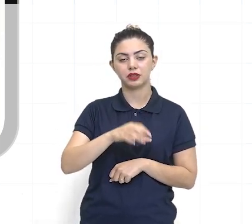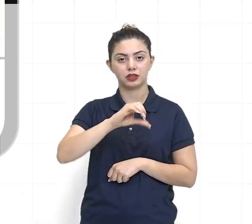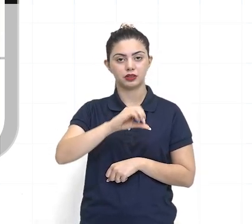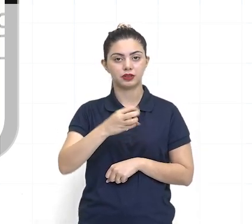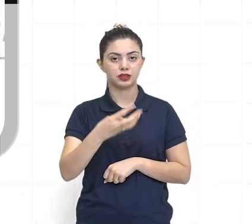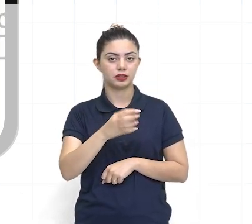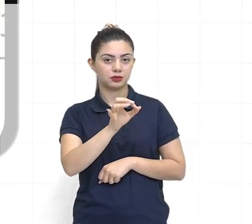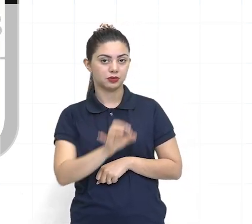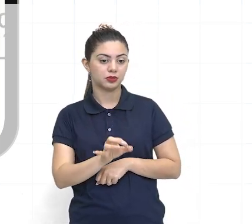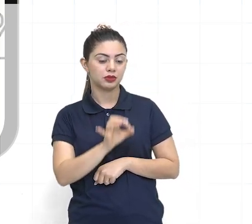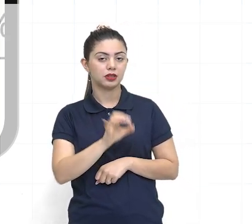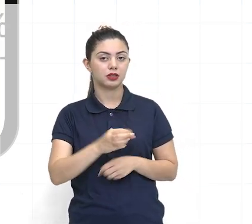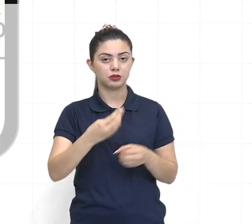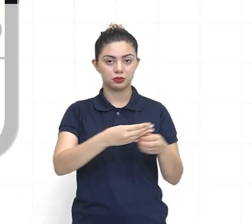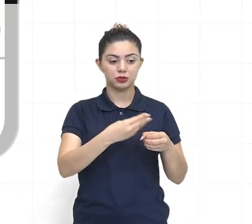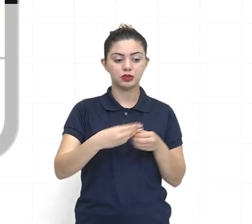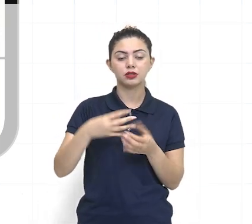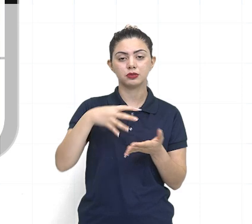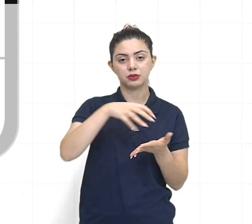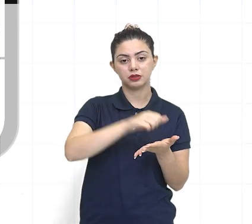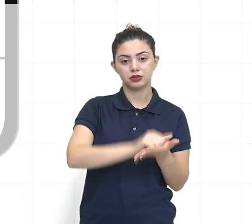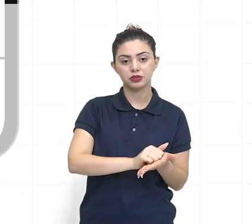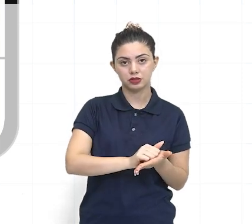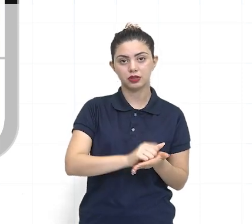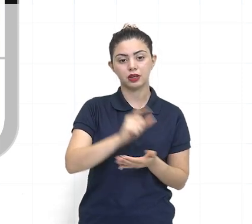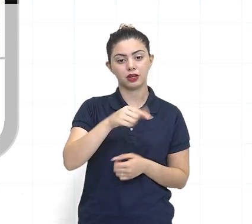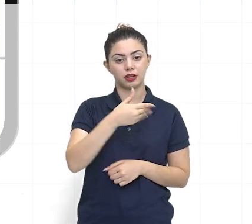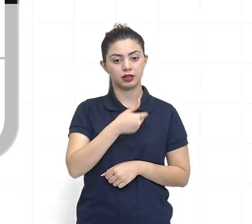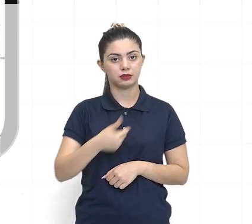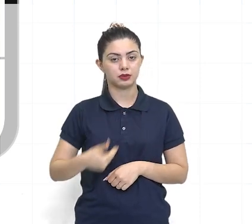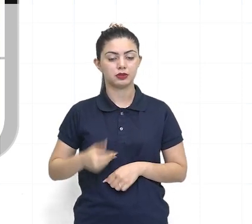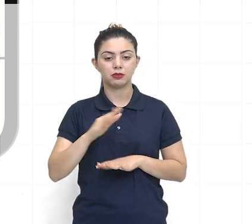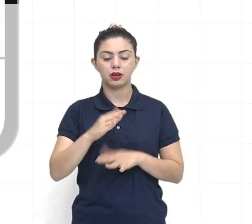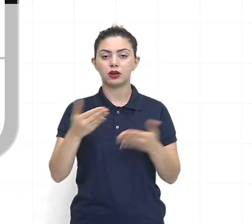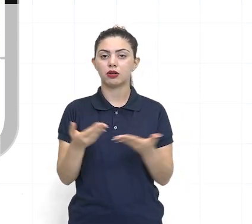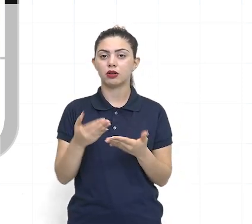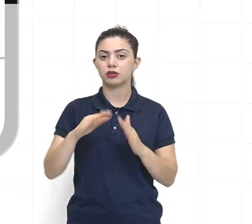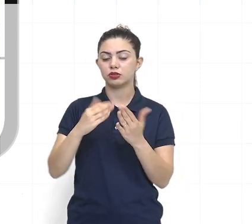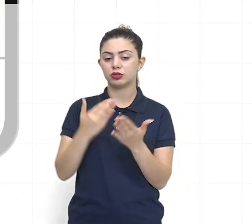99,93% dos municípios que se inscreveram, nas privadas